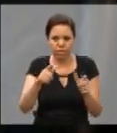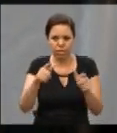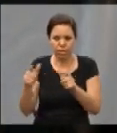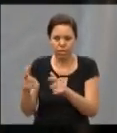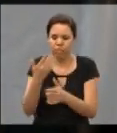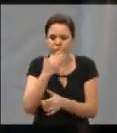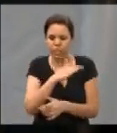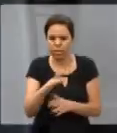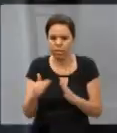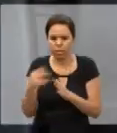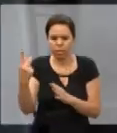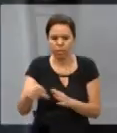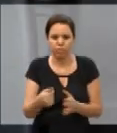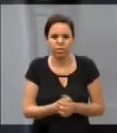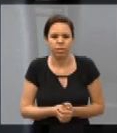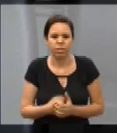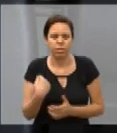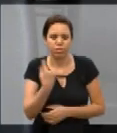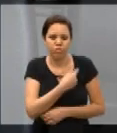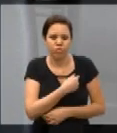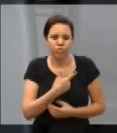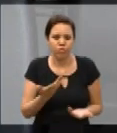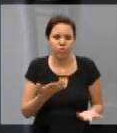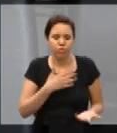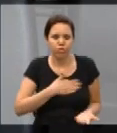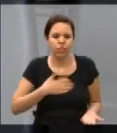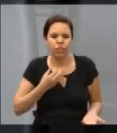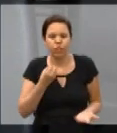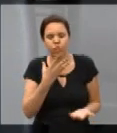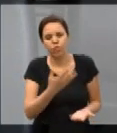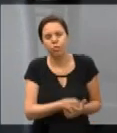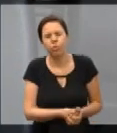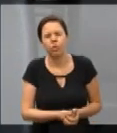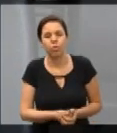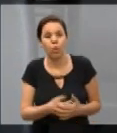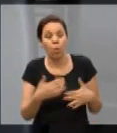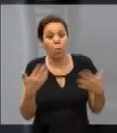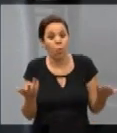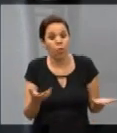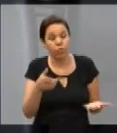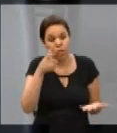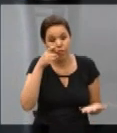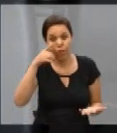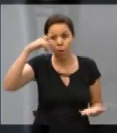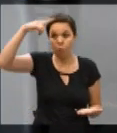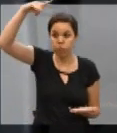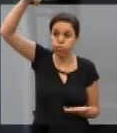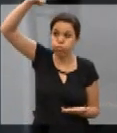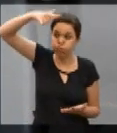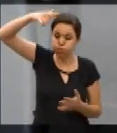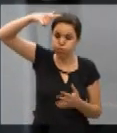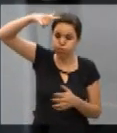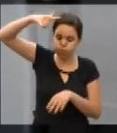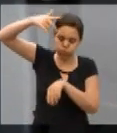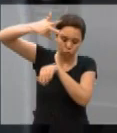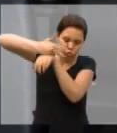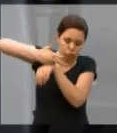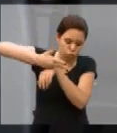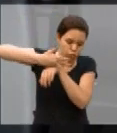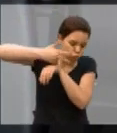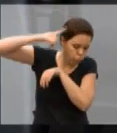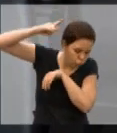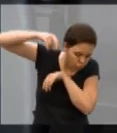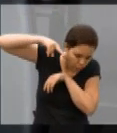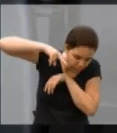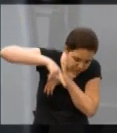lá. E aí a gente falou, poxa vida, ia ser tão bom se a gente pegasse... Porque aí quando ele pega o drone no final, ele pega a cena de cima, eu falei,